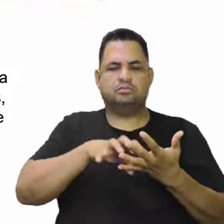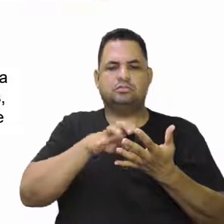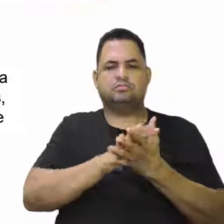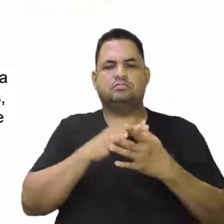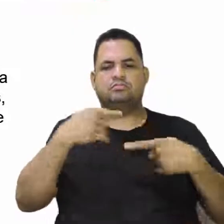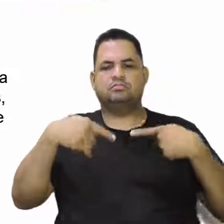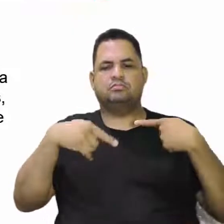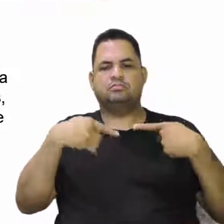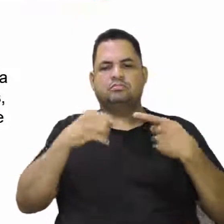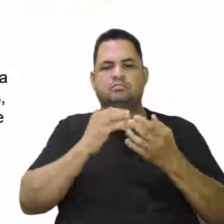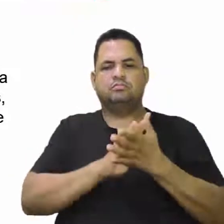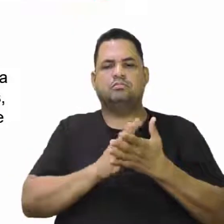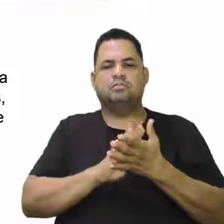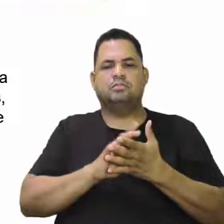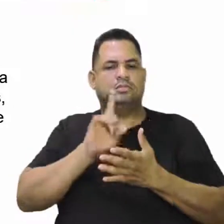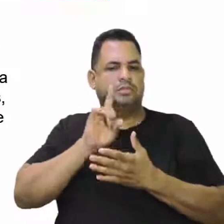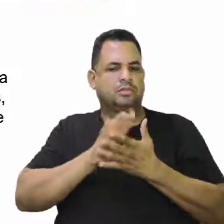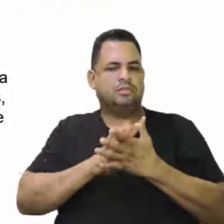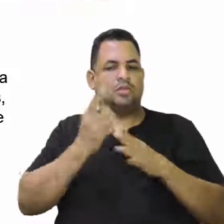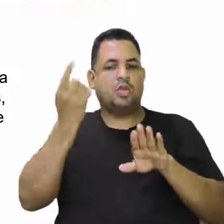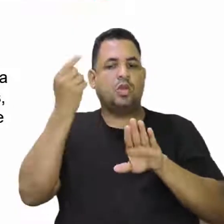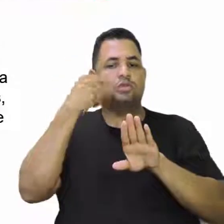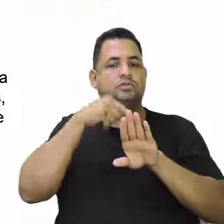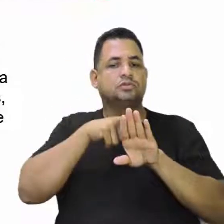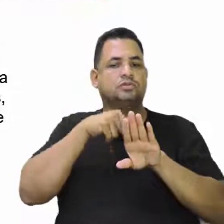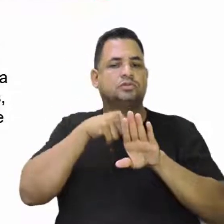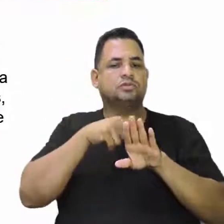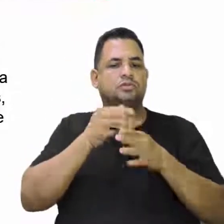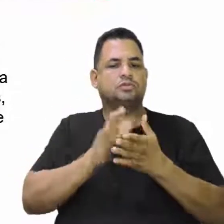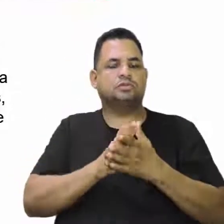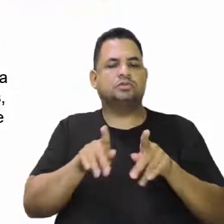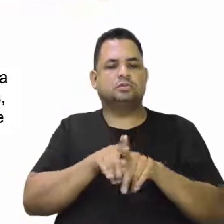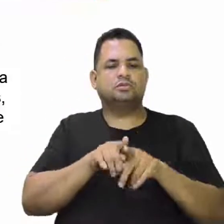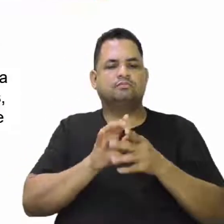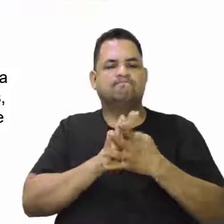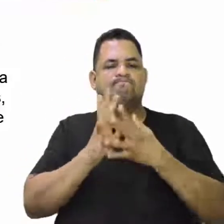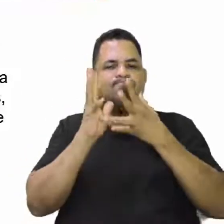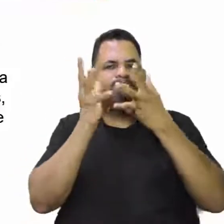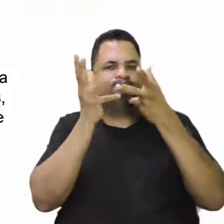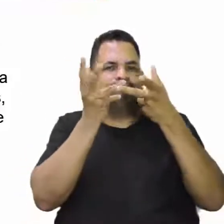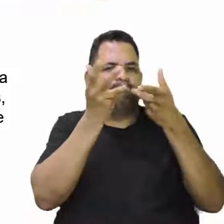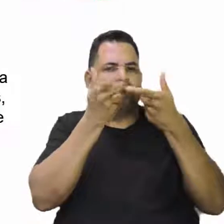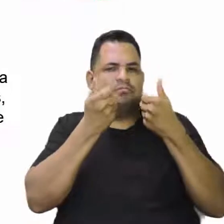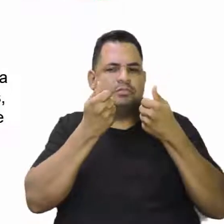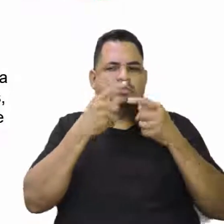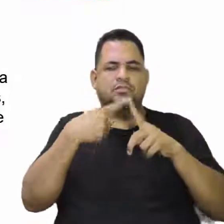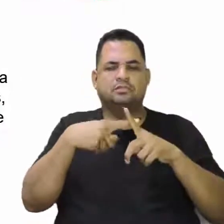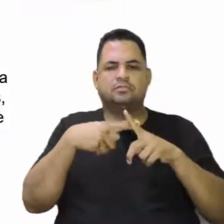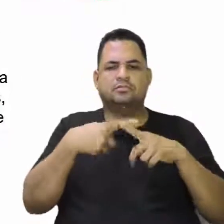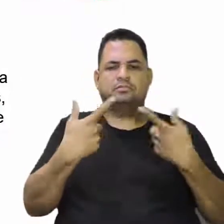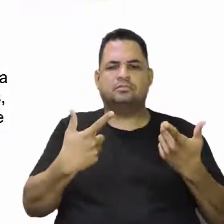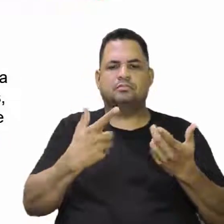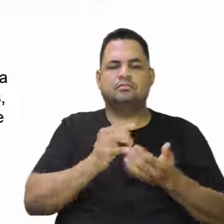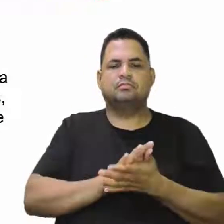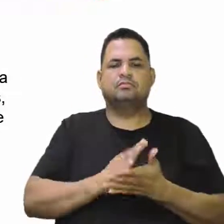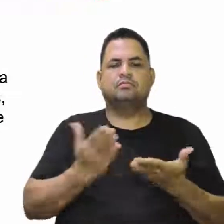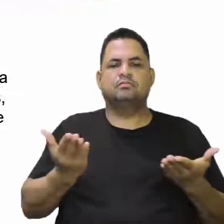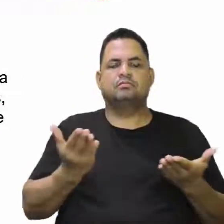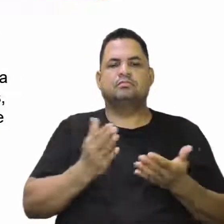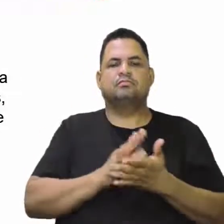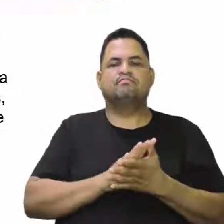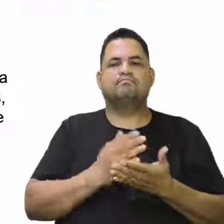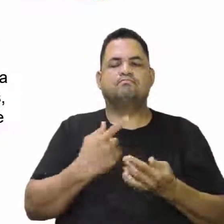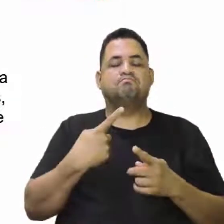a política, as ideologias e também o fantástico. Porque não poderia faltar o fantástico, senão